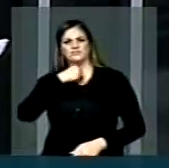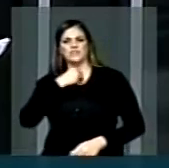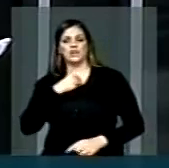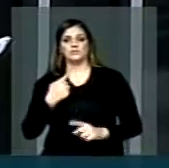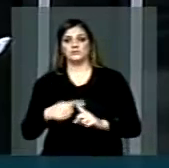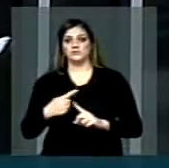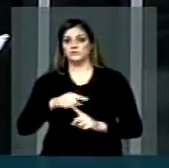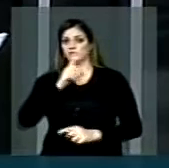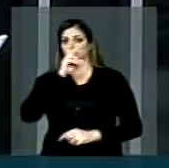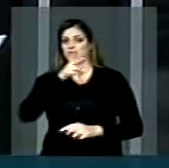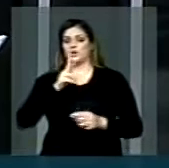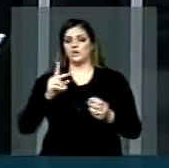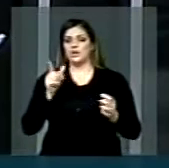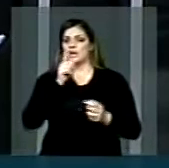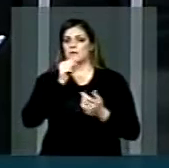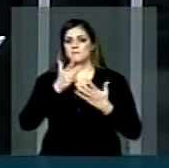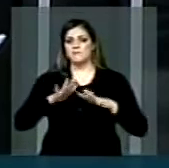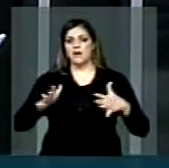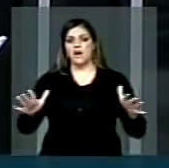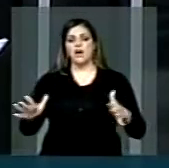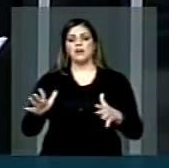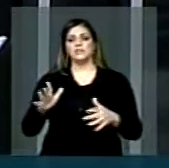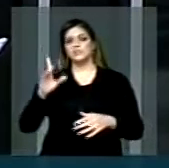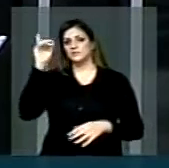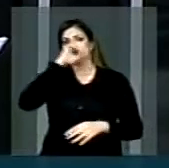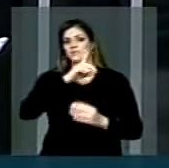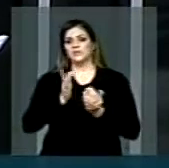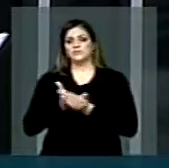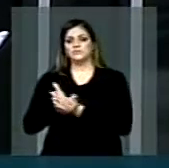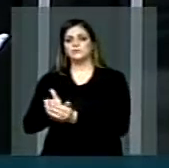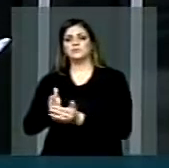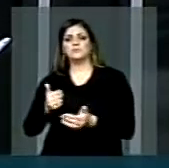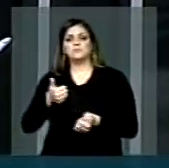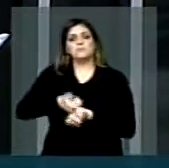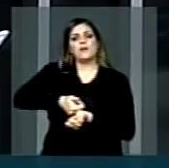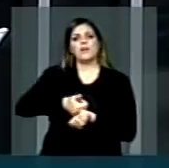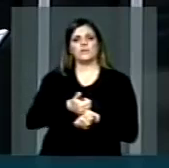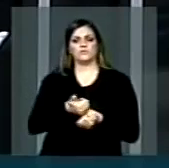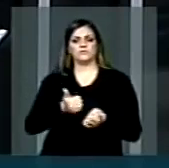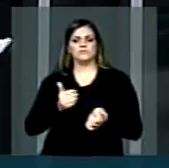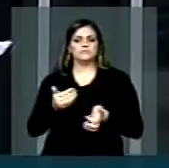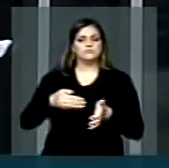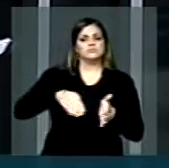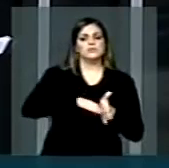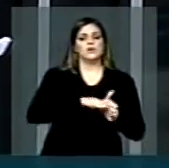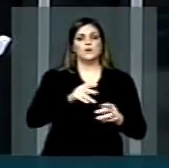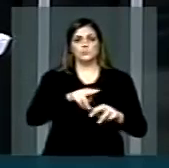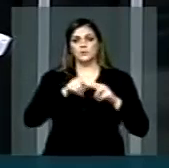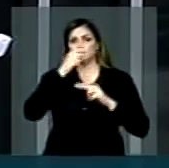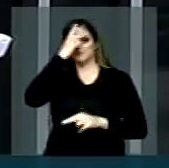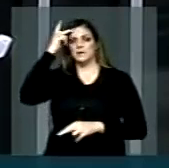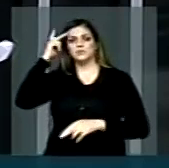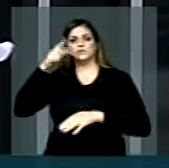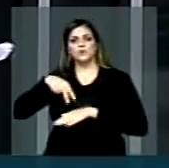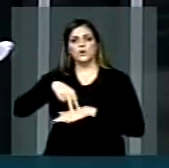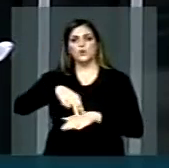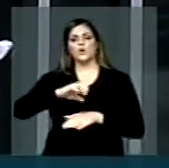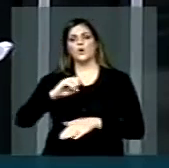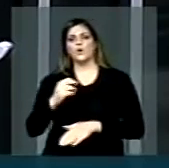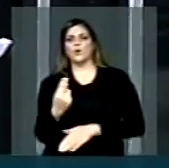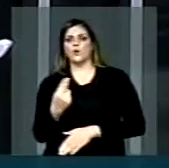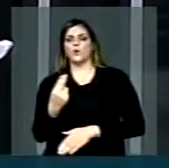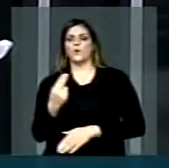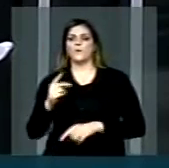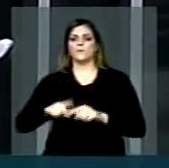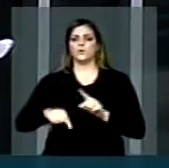correntes marítimas, os navios tinham dificuldades para se aproximarem da praia. Dessa forma, o transporte de pessoas e mercadorias eram feito por